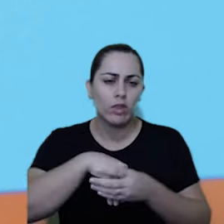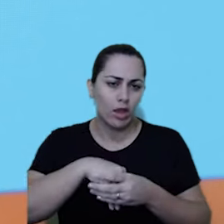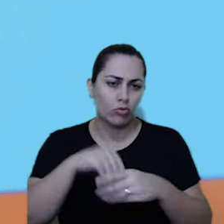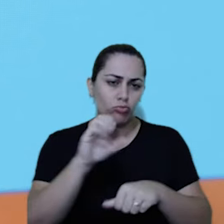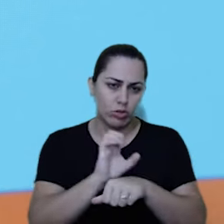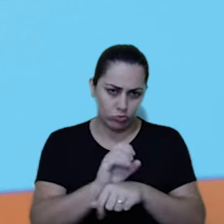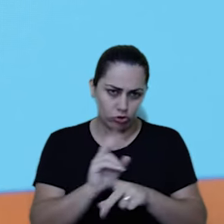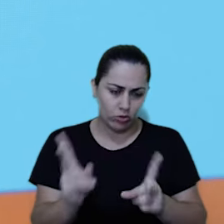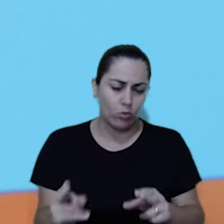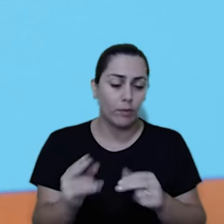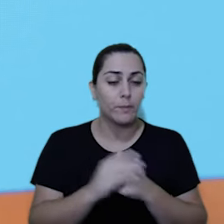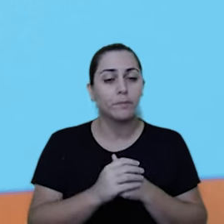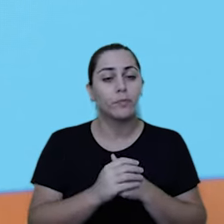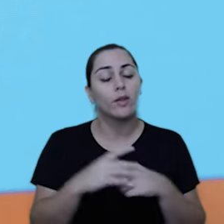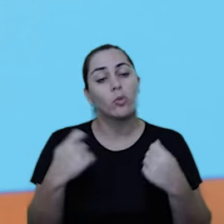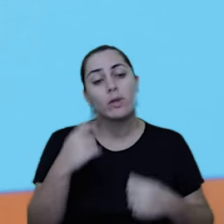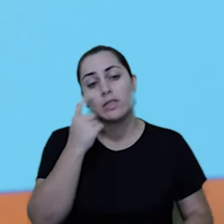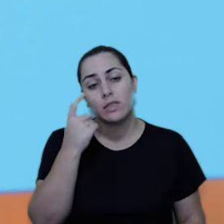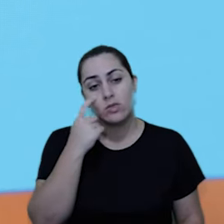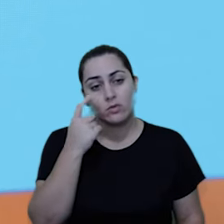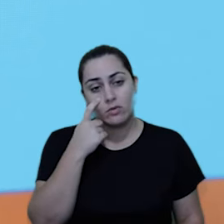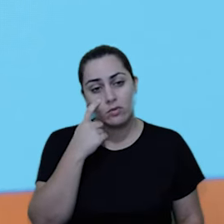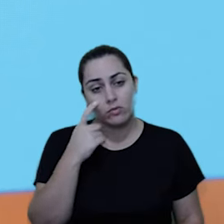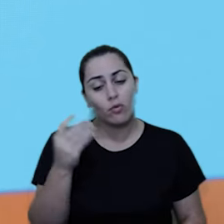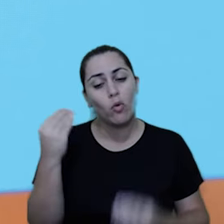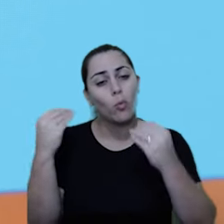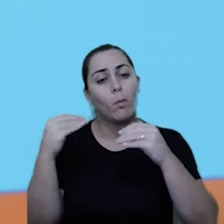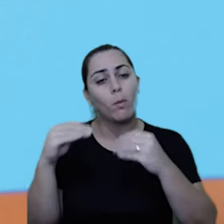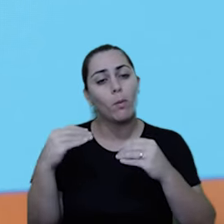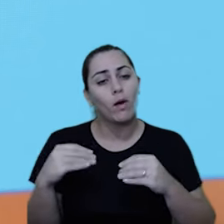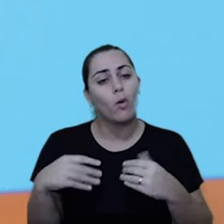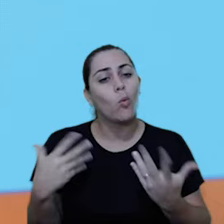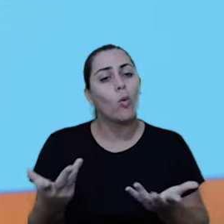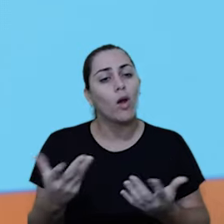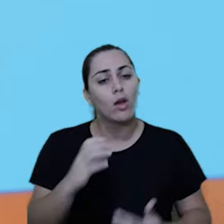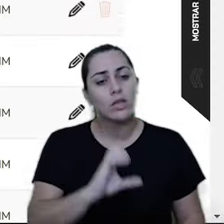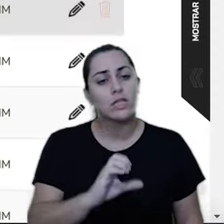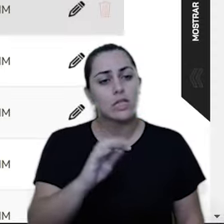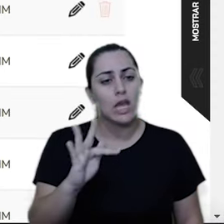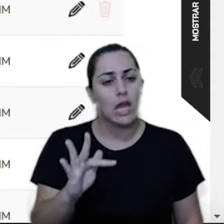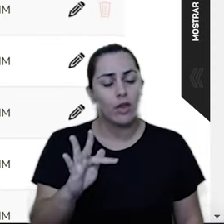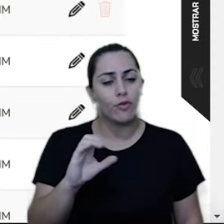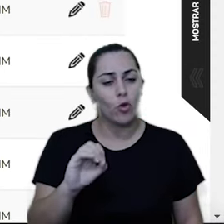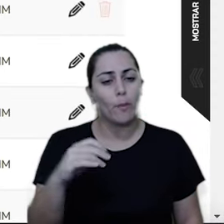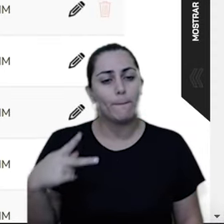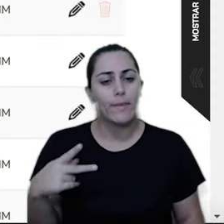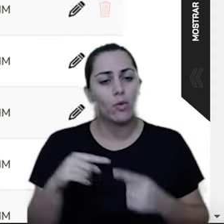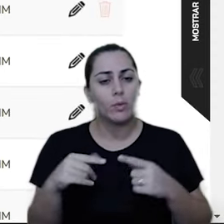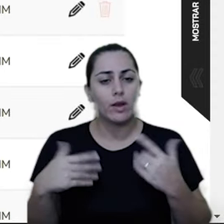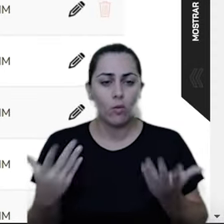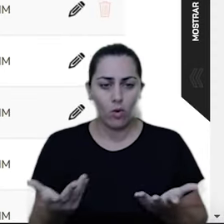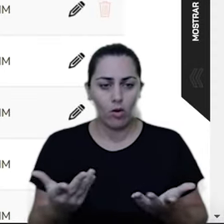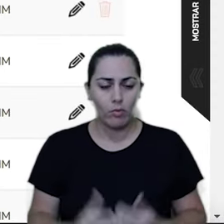Estado Fechou então aí eu vou ter que olhar qual a observação que eu coloco Qual a cfop que eu vou vincular ela para